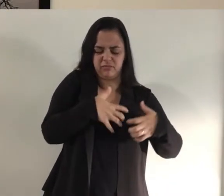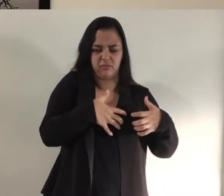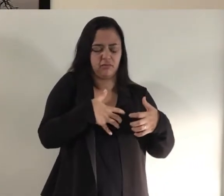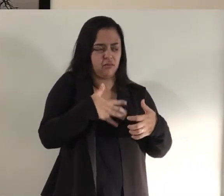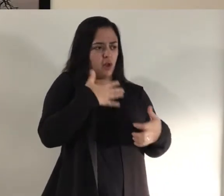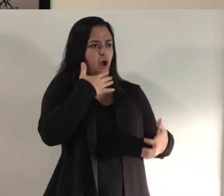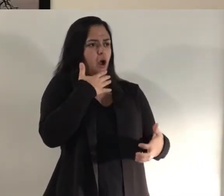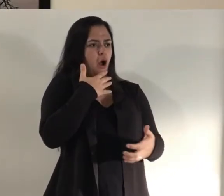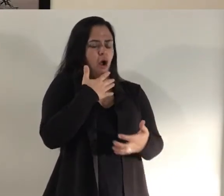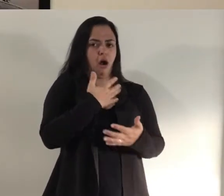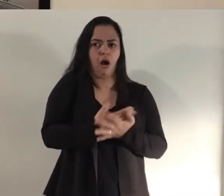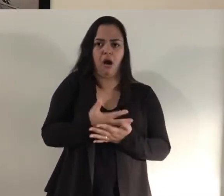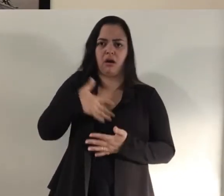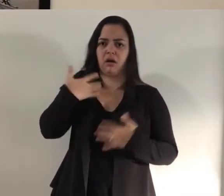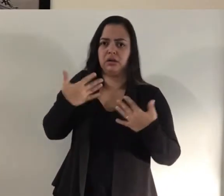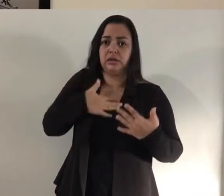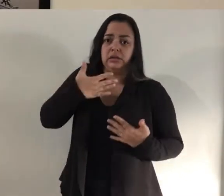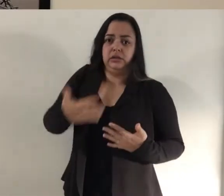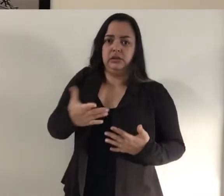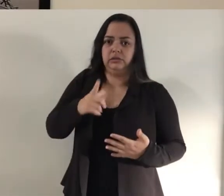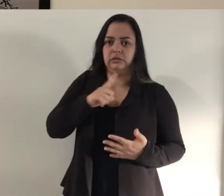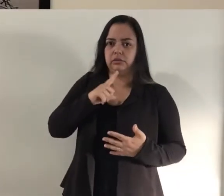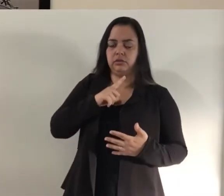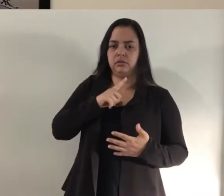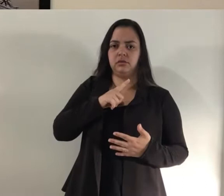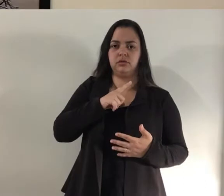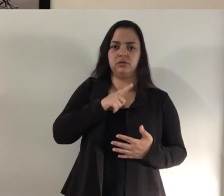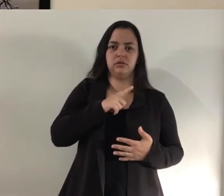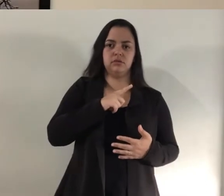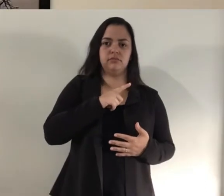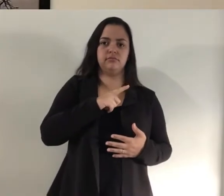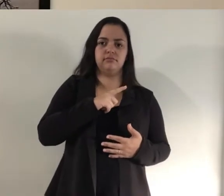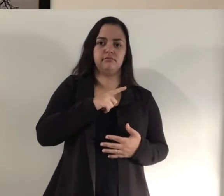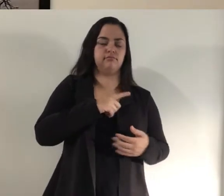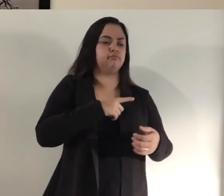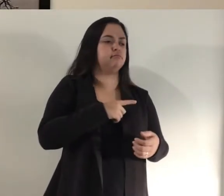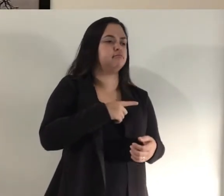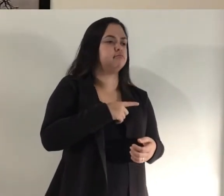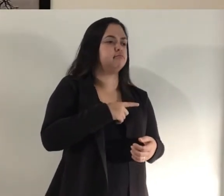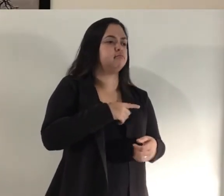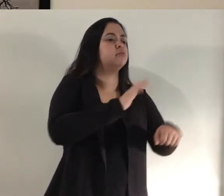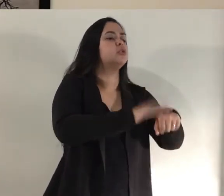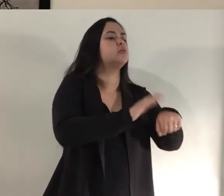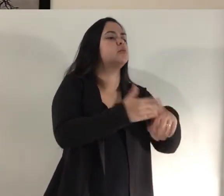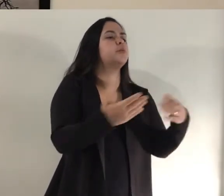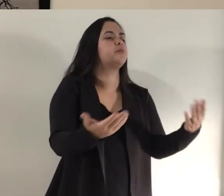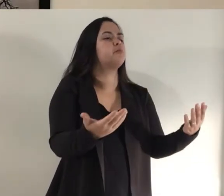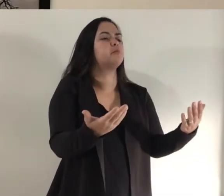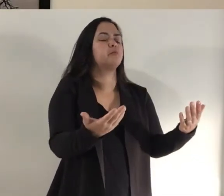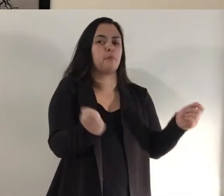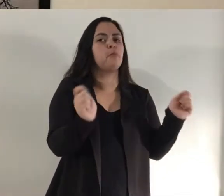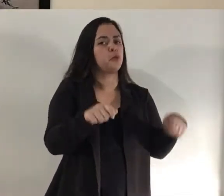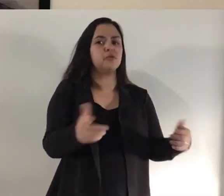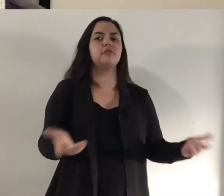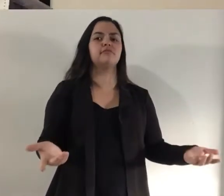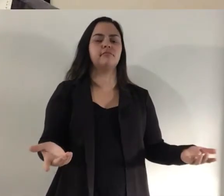poderia chamar a atenção deles, claro, e dizer assim: como vocês foram incrédulos? Por que